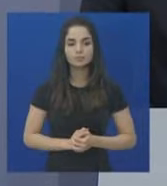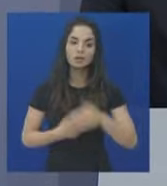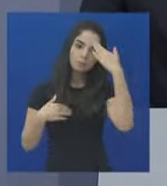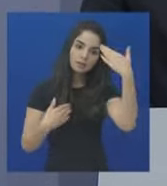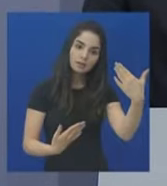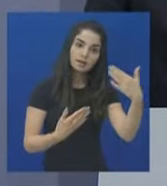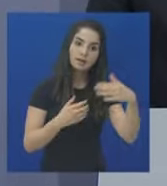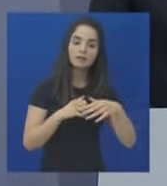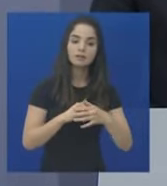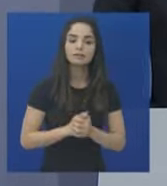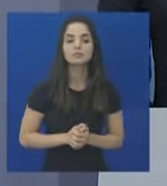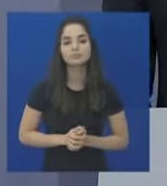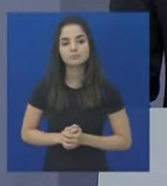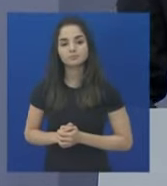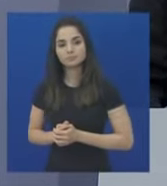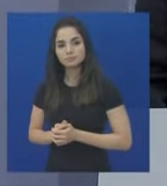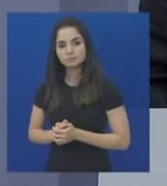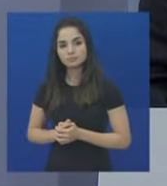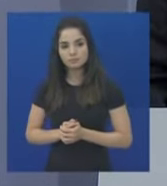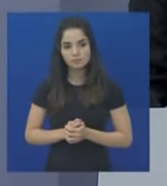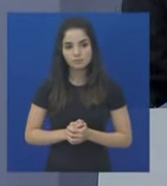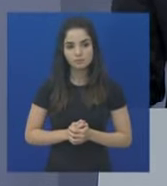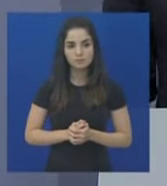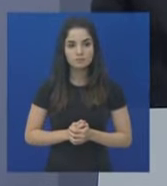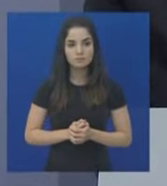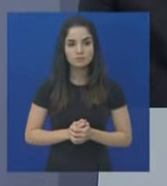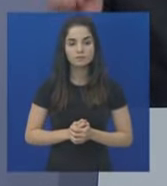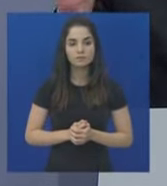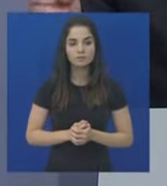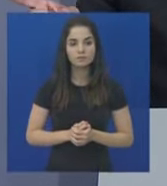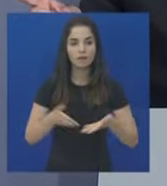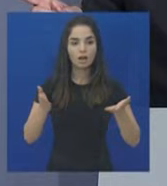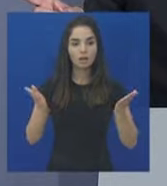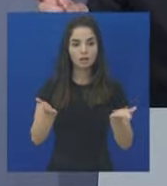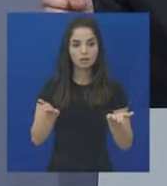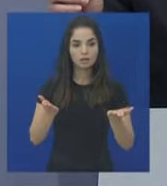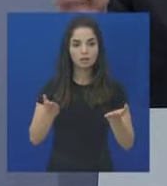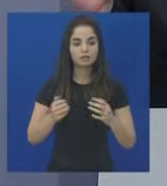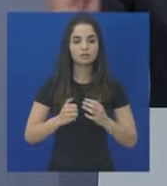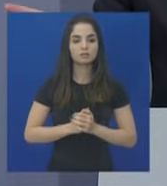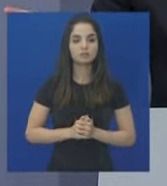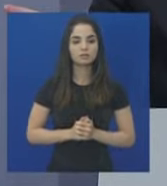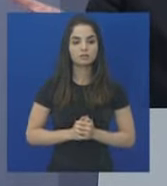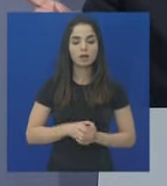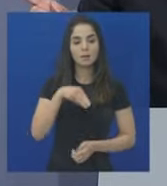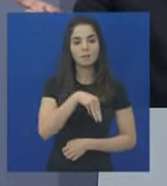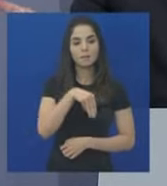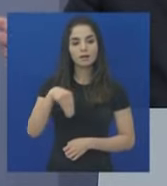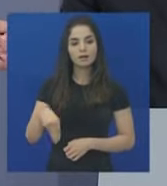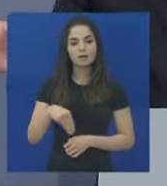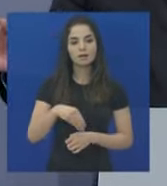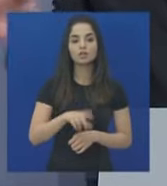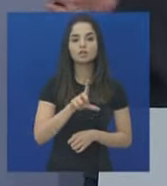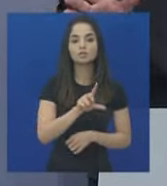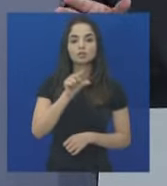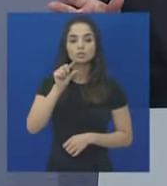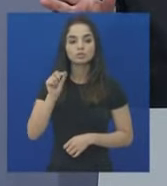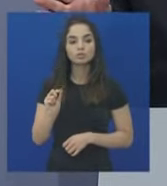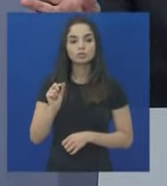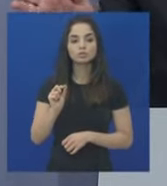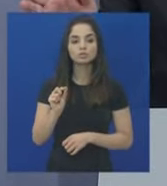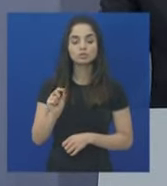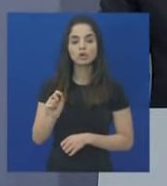candidato. Candidato, bom, isso. Agora, retomando então, agora o candidato Marquinho Mendes, o senhor escolhe um